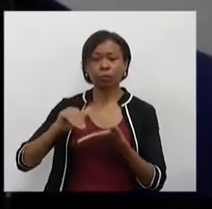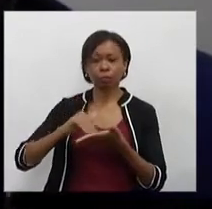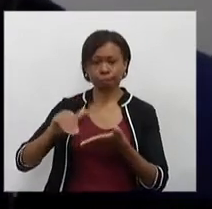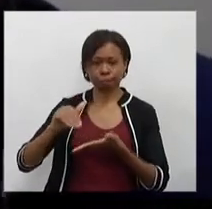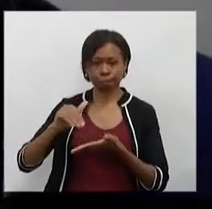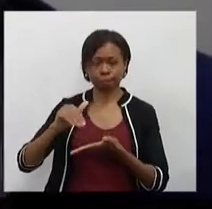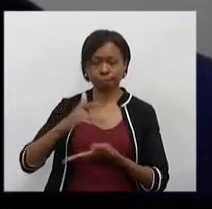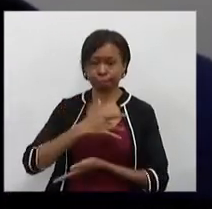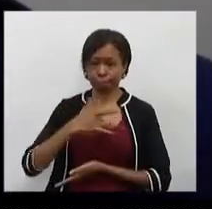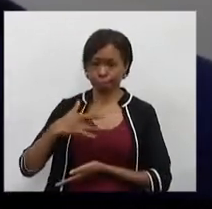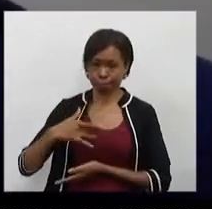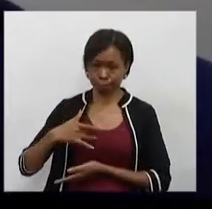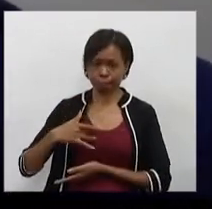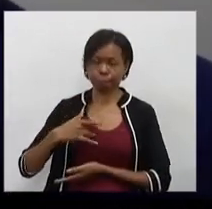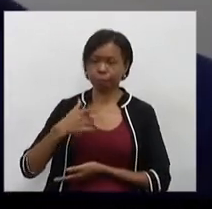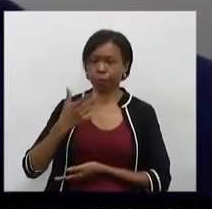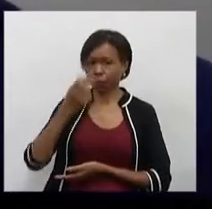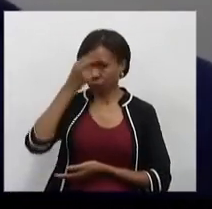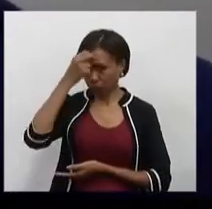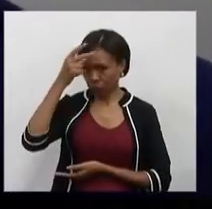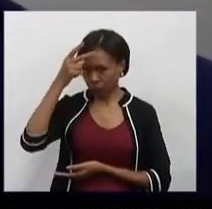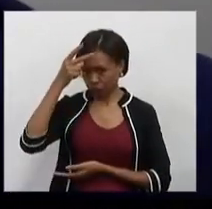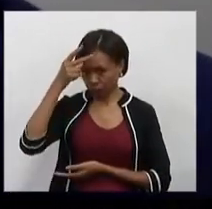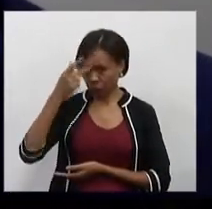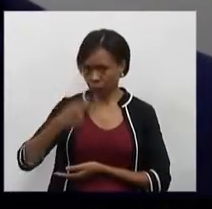e acompanhando o colega doutor Estevão,